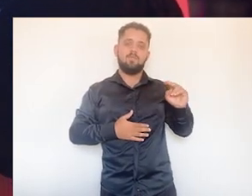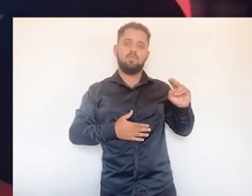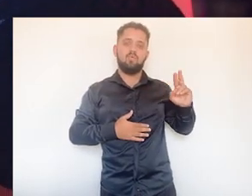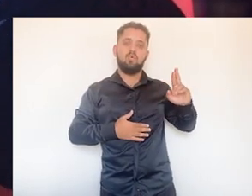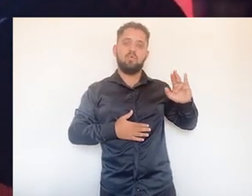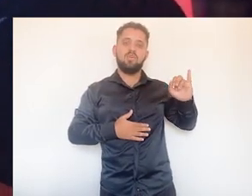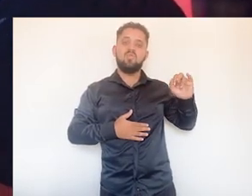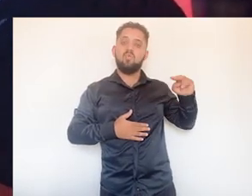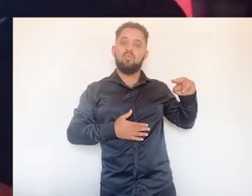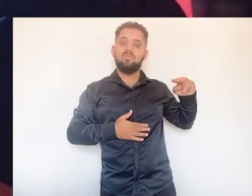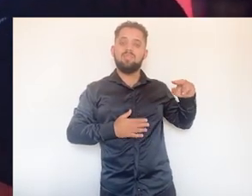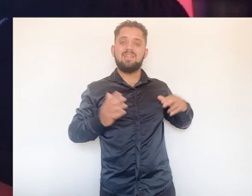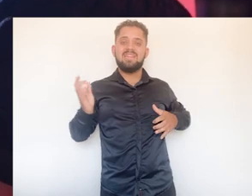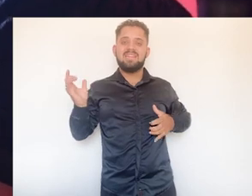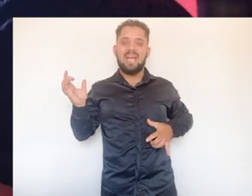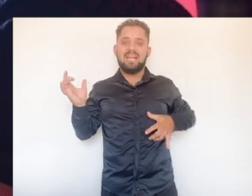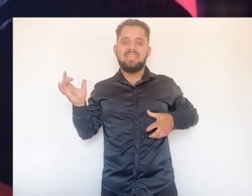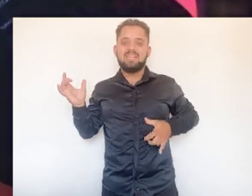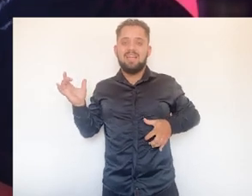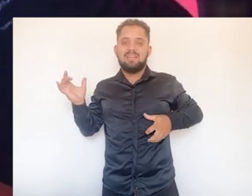Oriunda daqui,